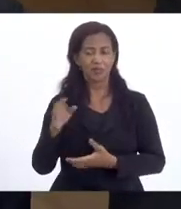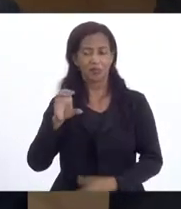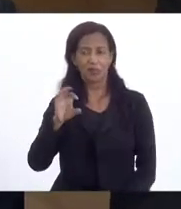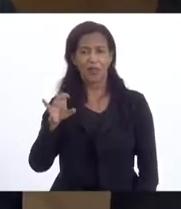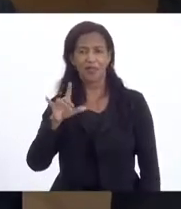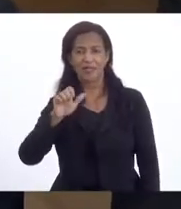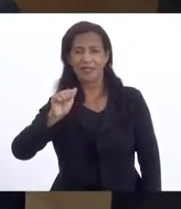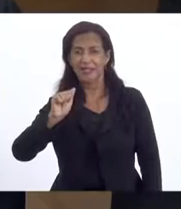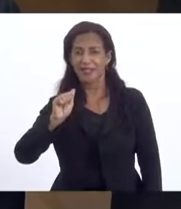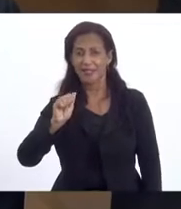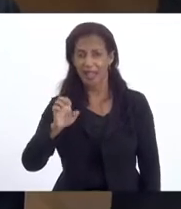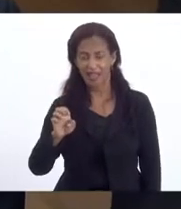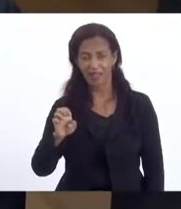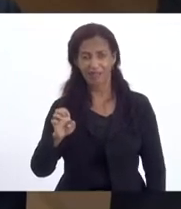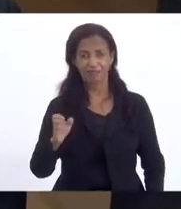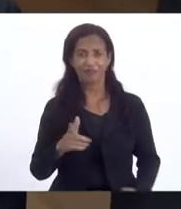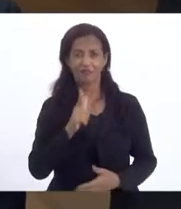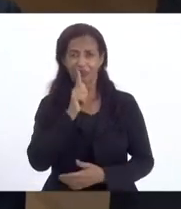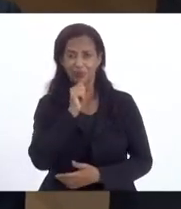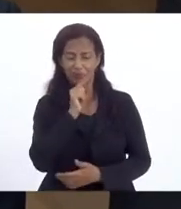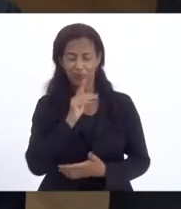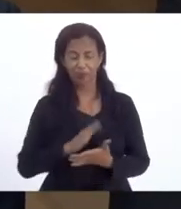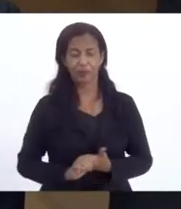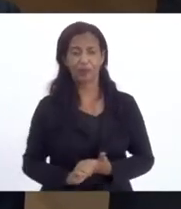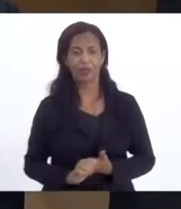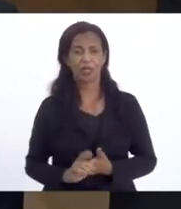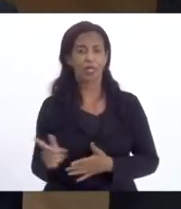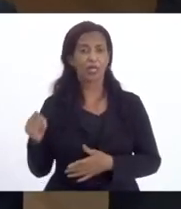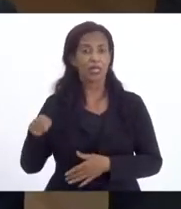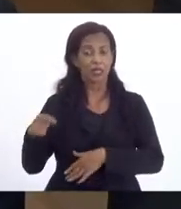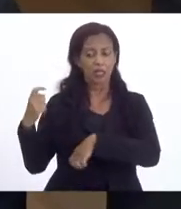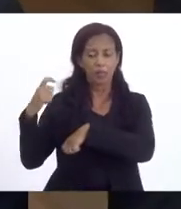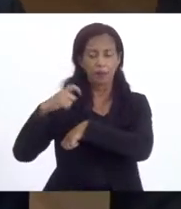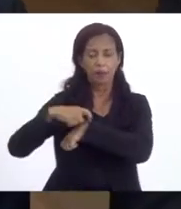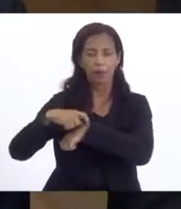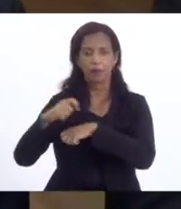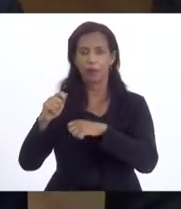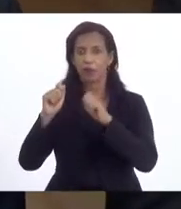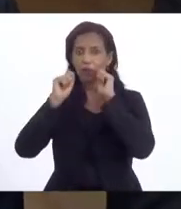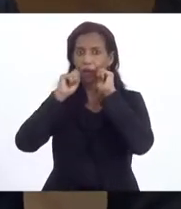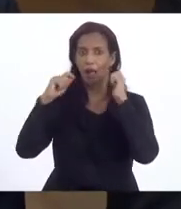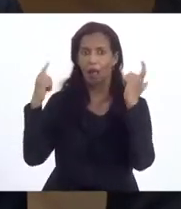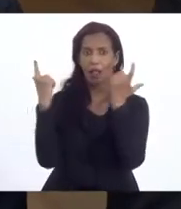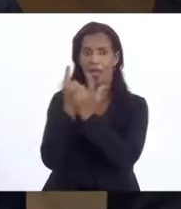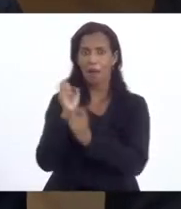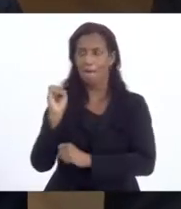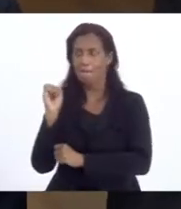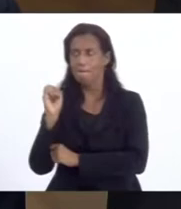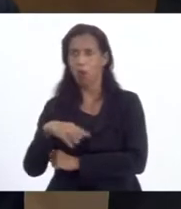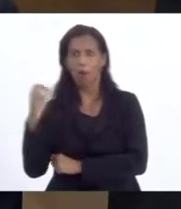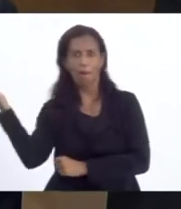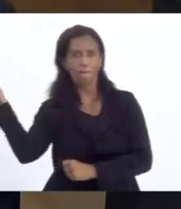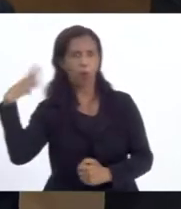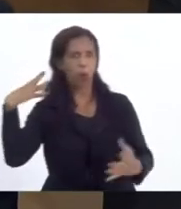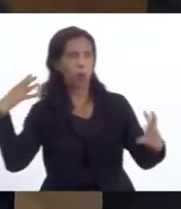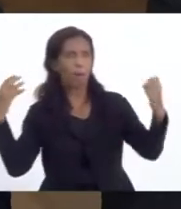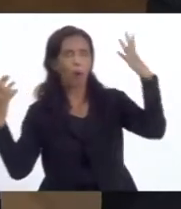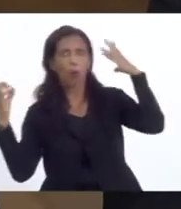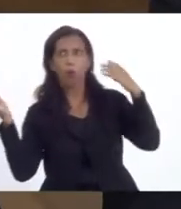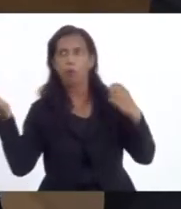SEDAI. E, naquele instante, a Assembleia cercada ao som de bombas de efeito moral, balas de